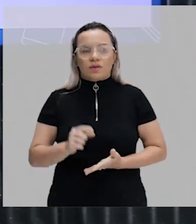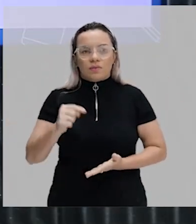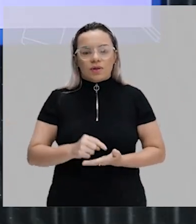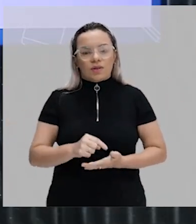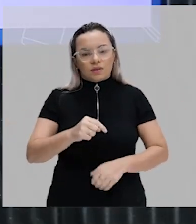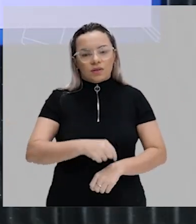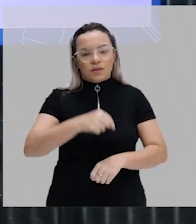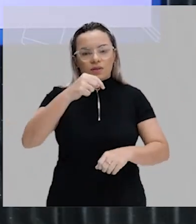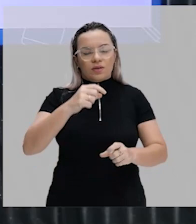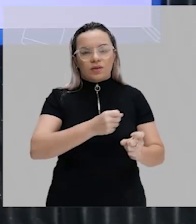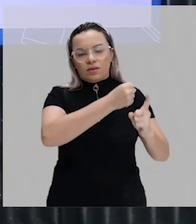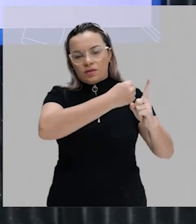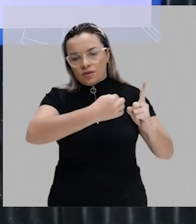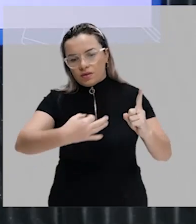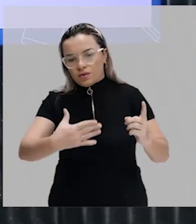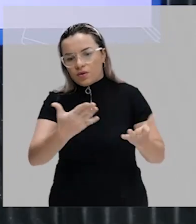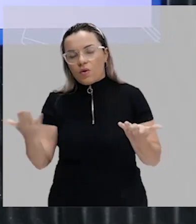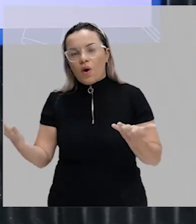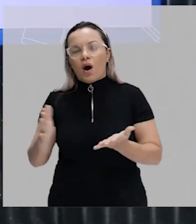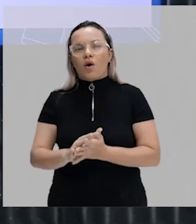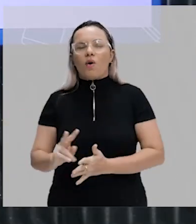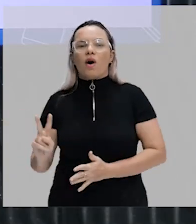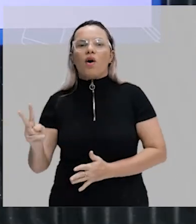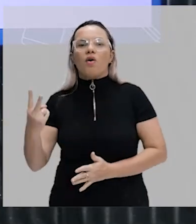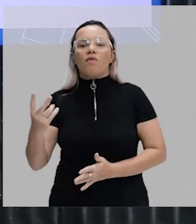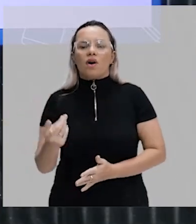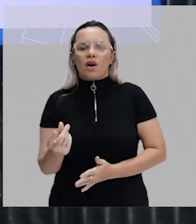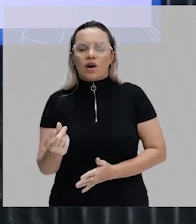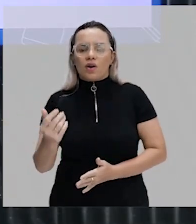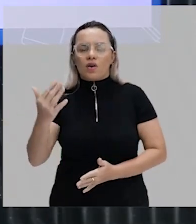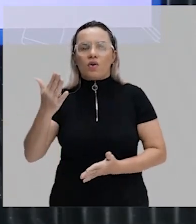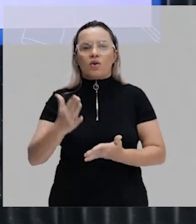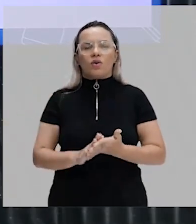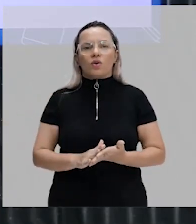descrita, qual o valor do preço de equilíbrio?